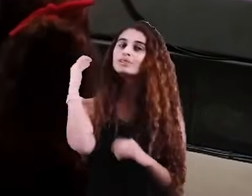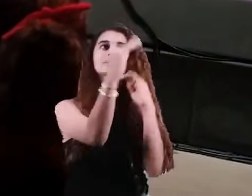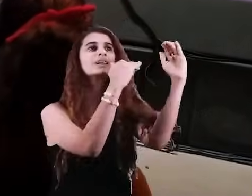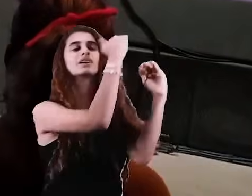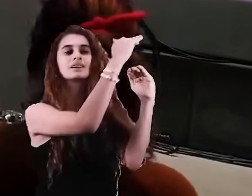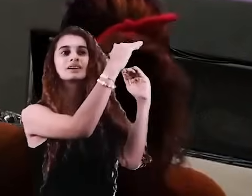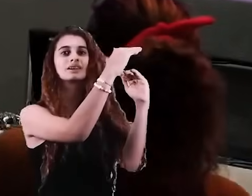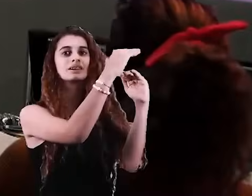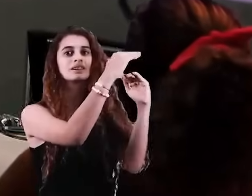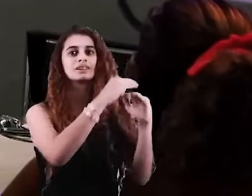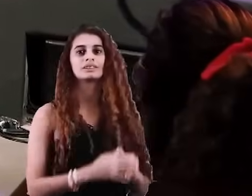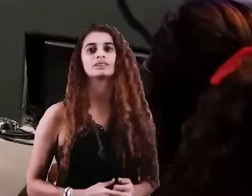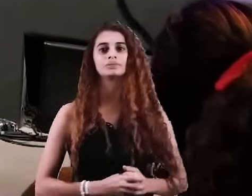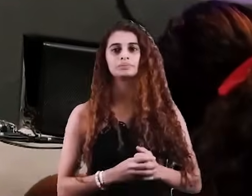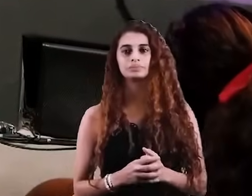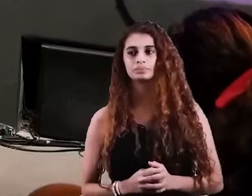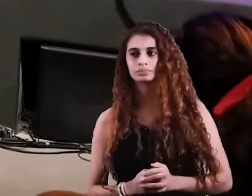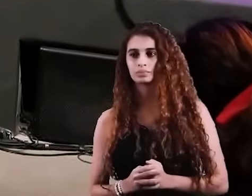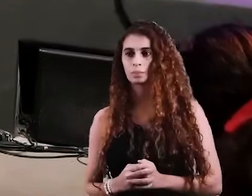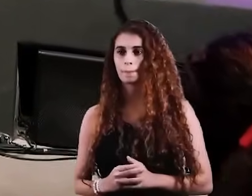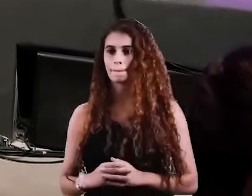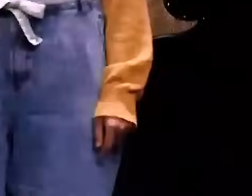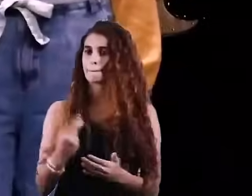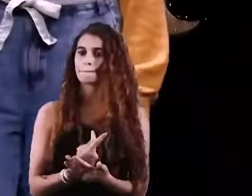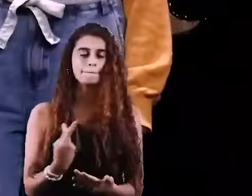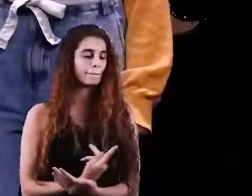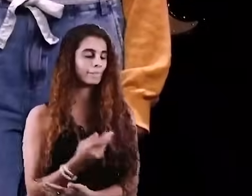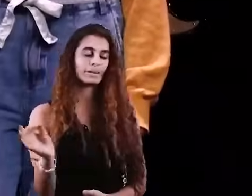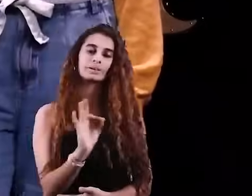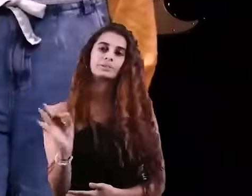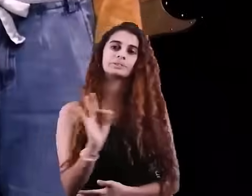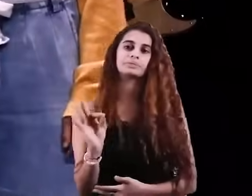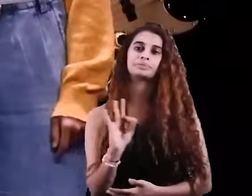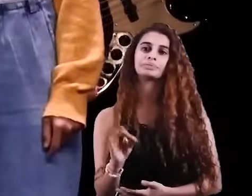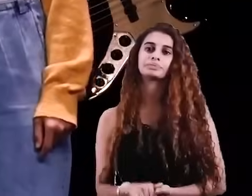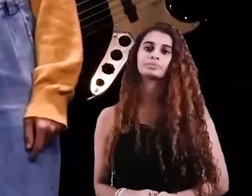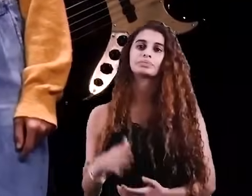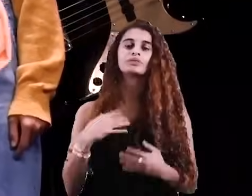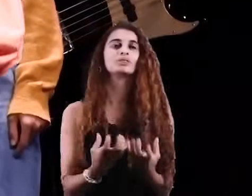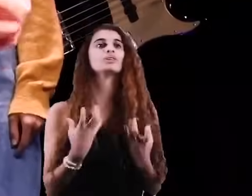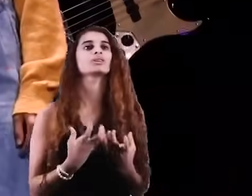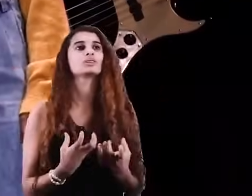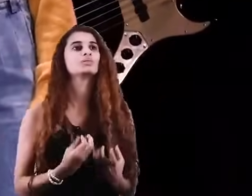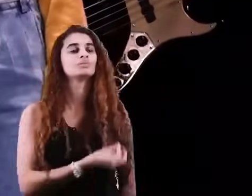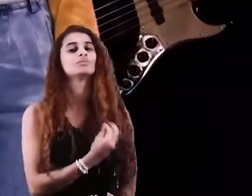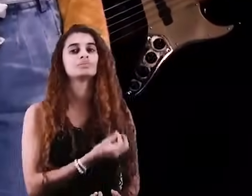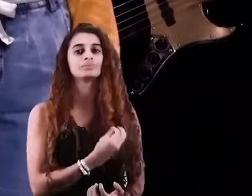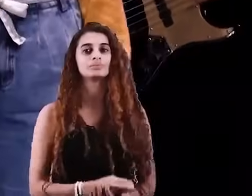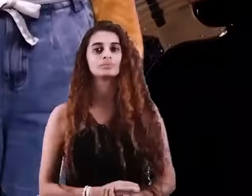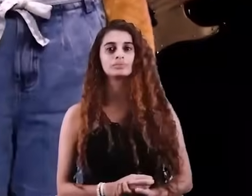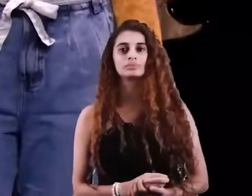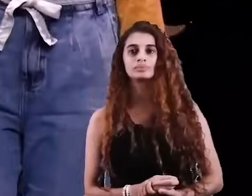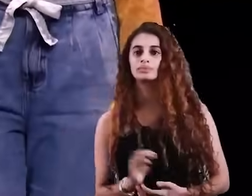faz besteira, não. Ela não tava nem pensando nela. Ela tava dizendo assim: não me mata, não. Eu queria tanto viver. Ela disse assim: não se mata,